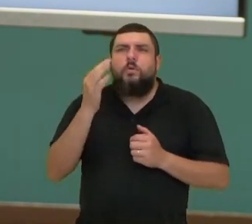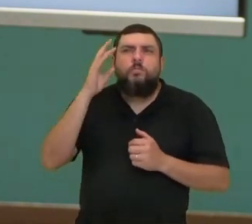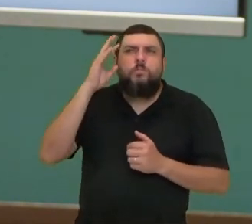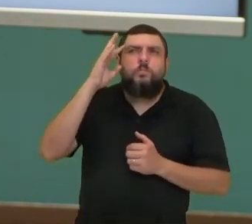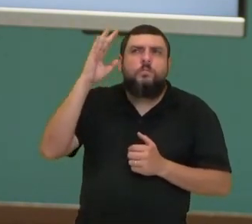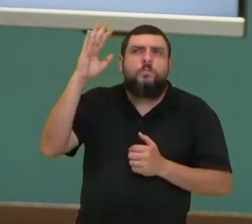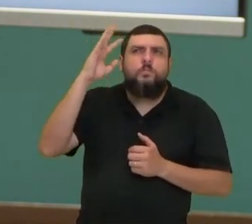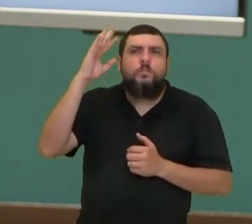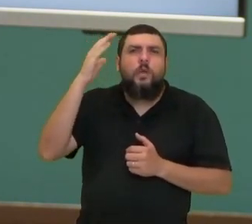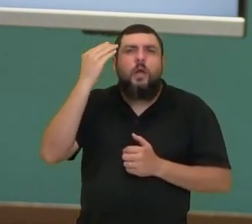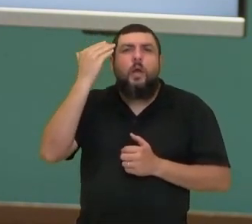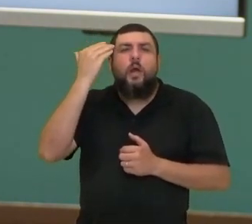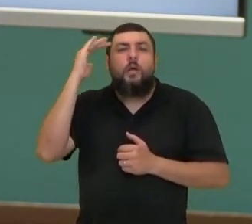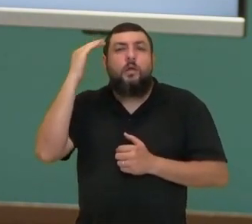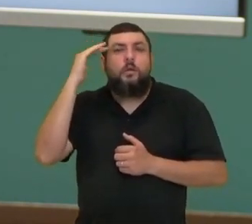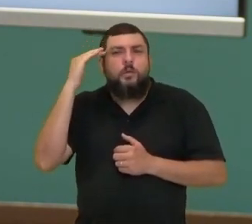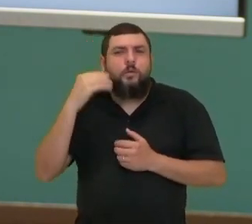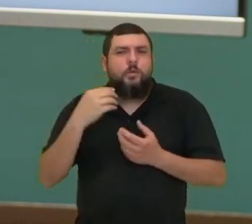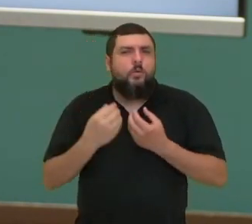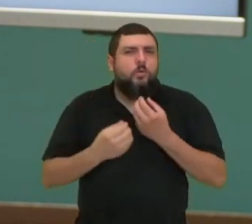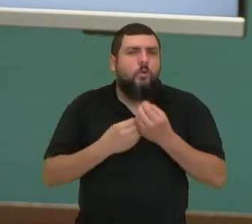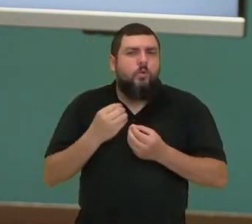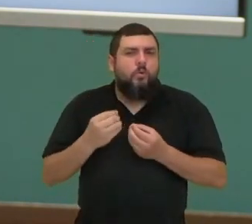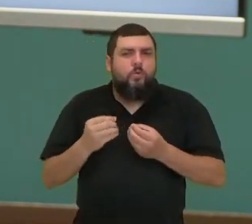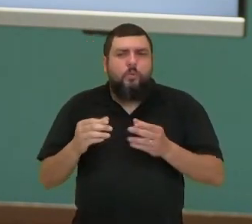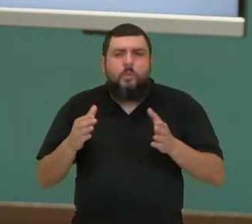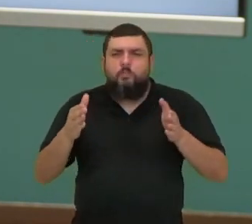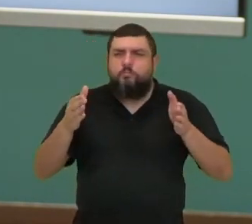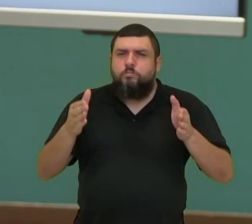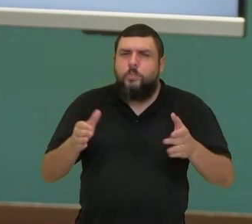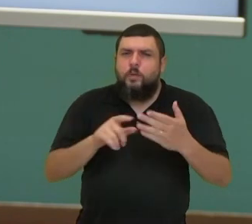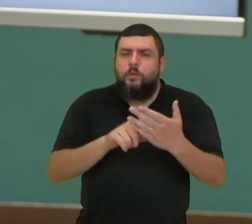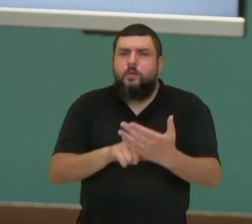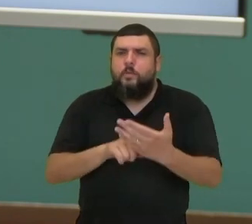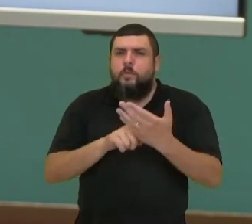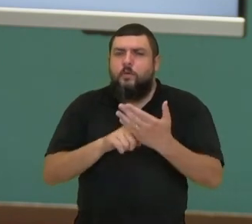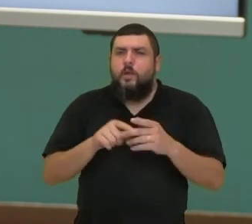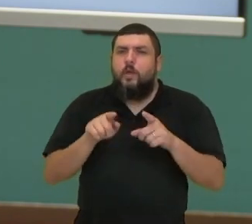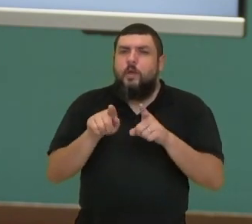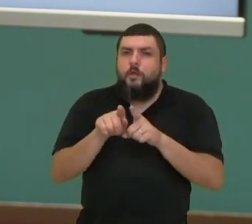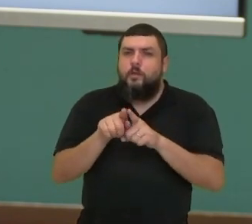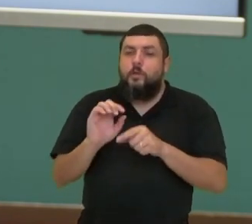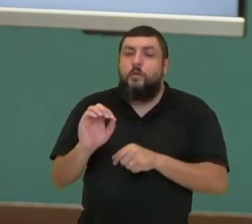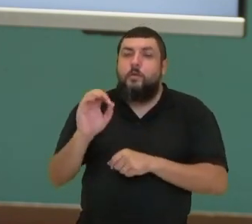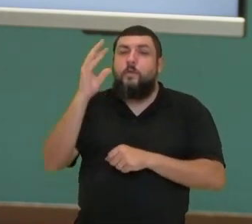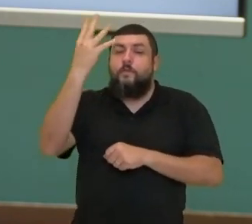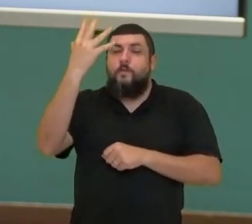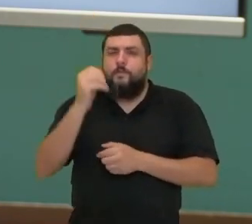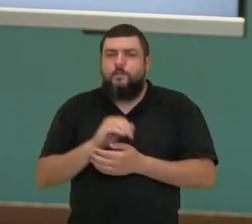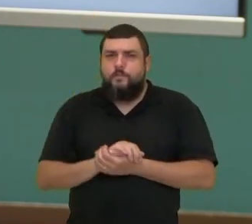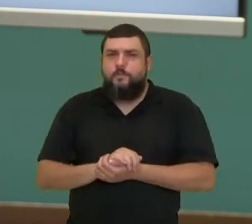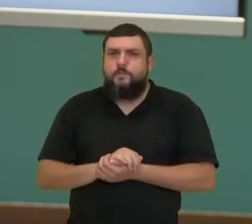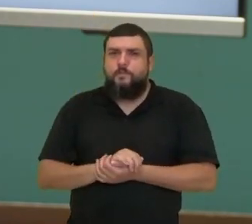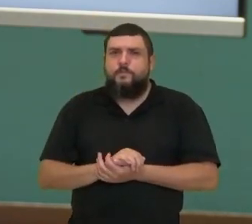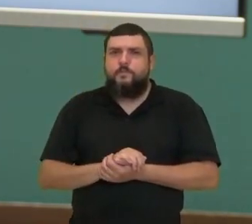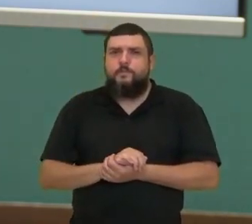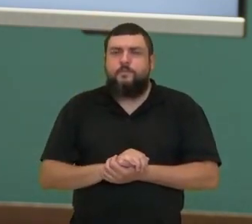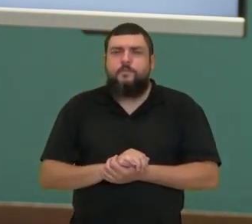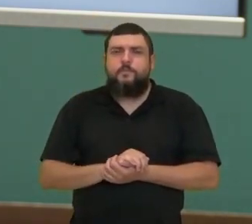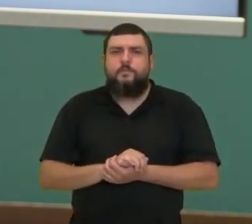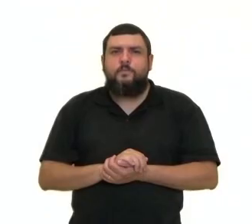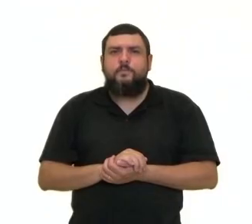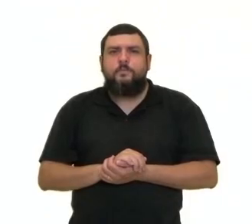conceito de espaço amostral e evento aleatório, ok? Então,